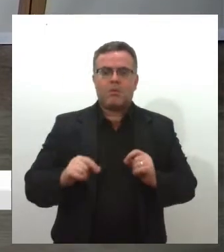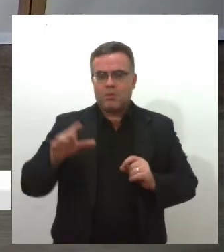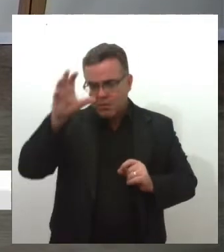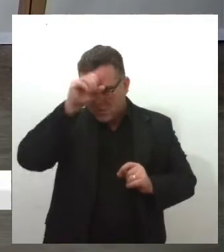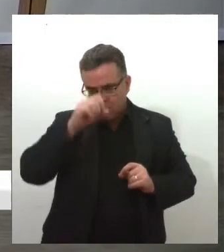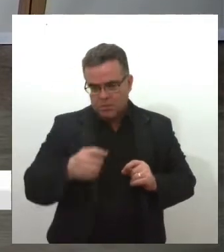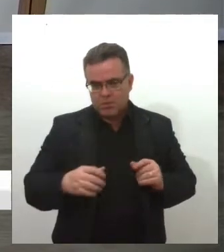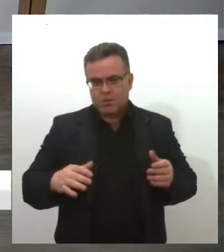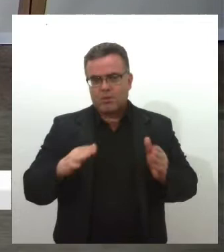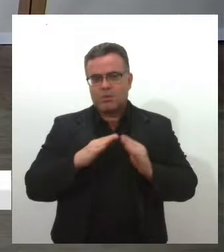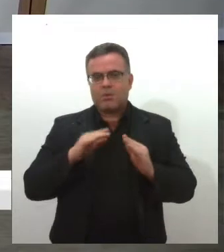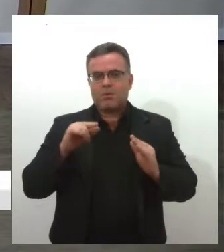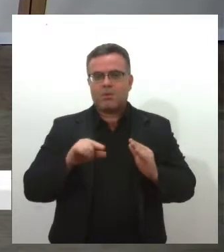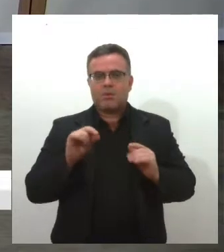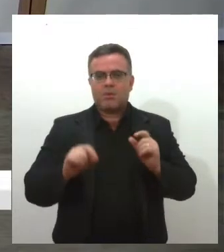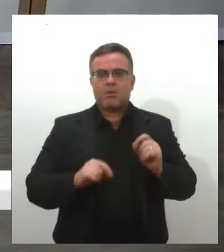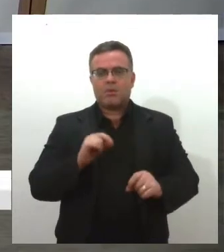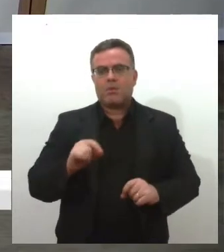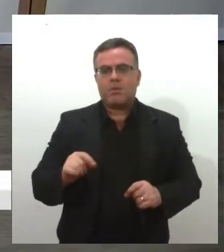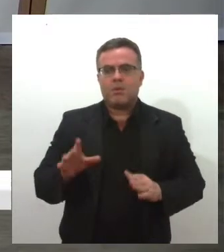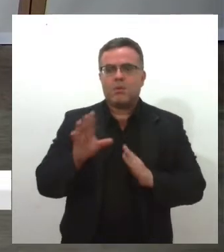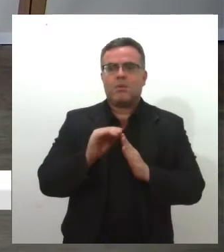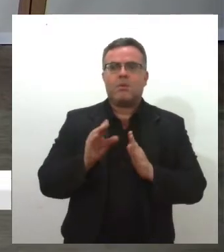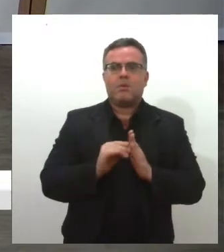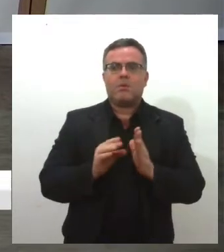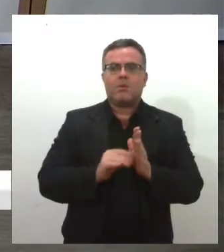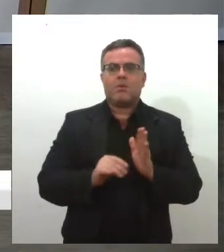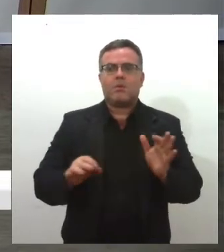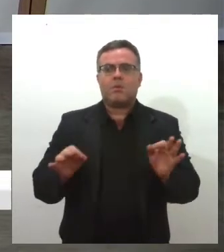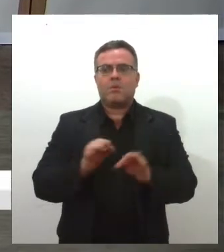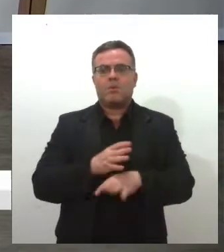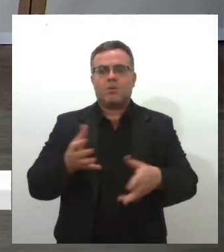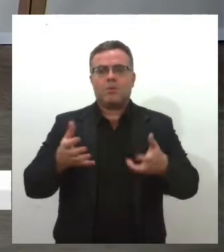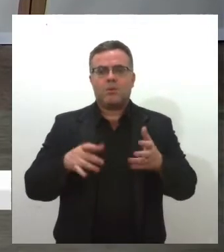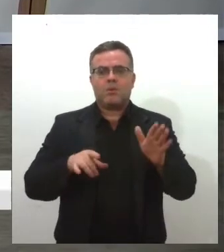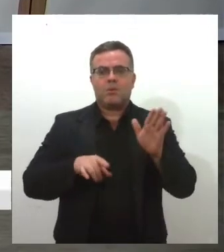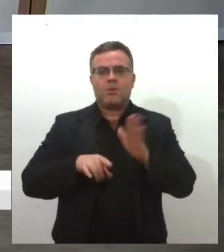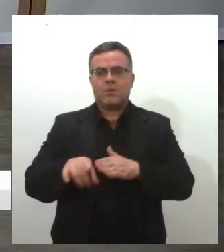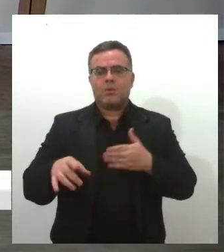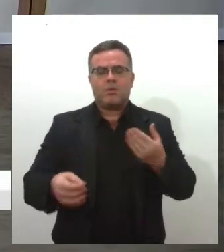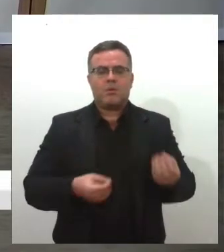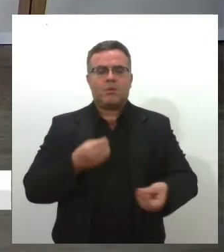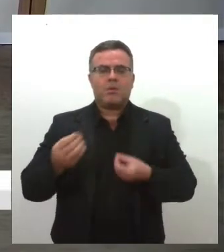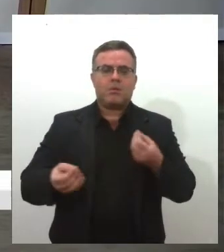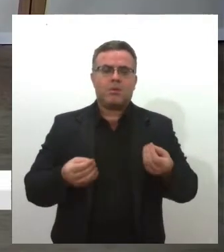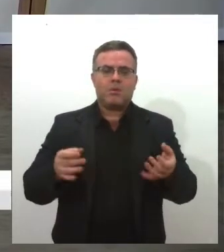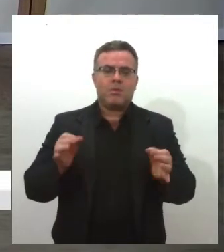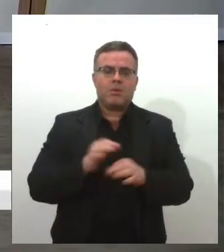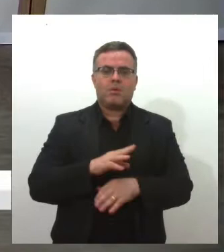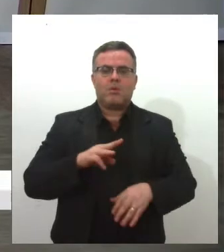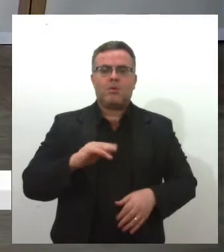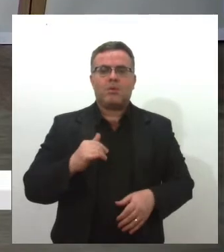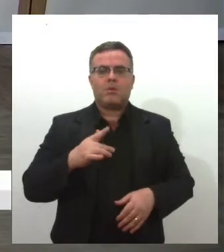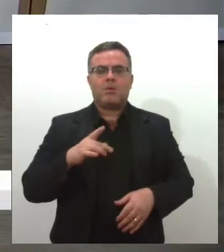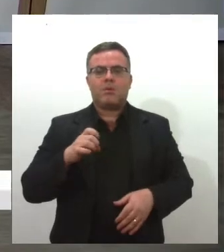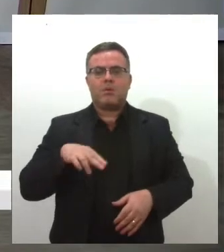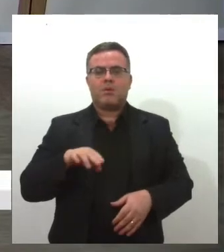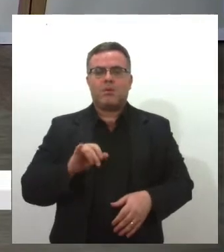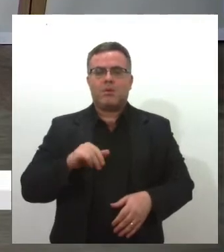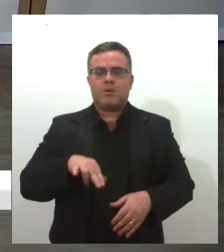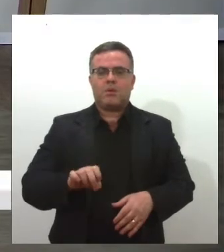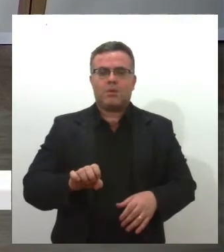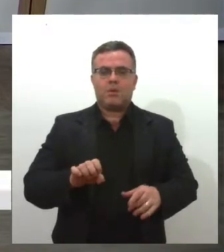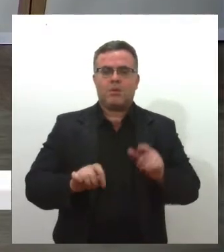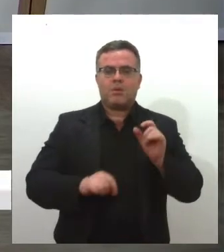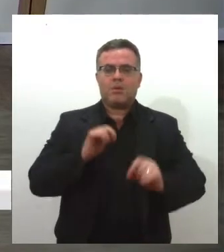casa, né, em relação aos conteúdos também. Queria fazer a pergunta aí para as duas, para a Micheline e para a Gisele. O